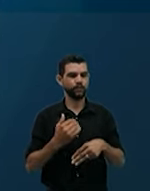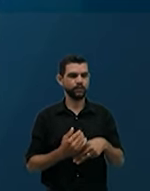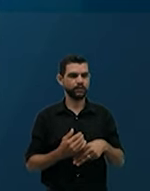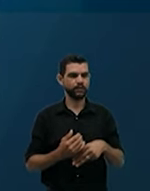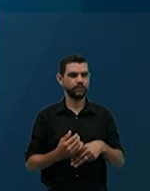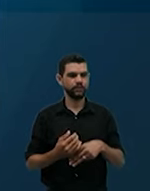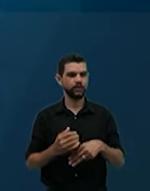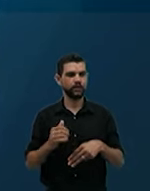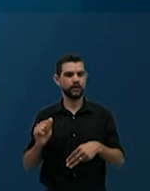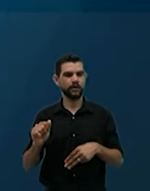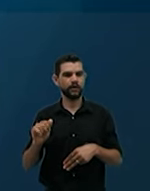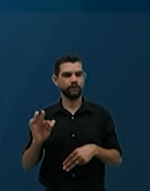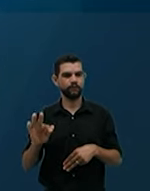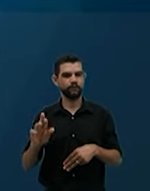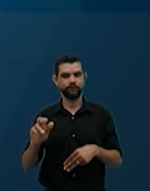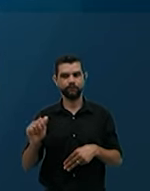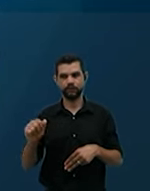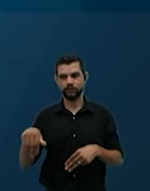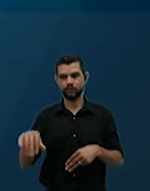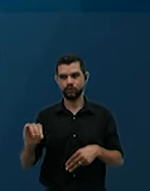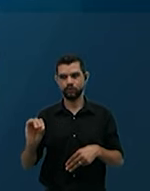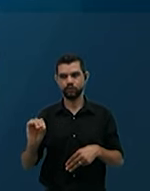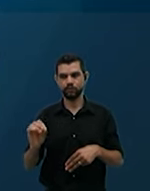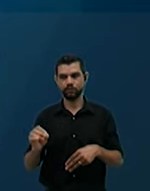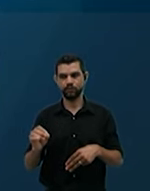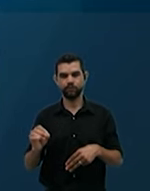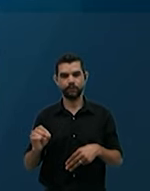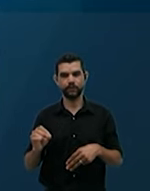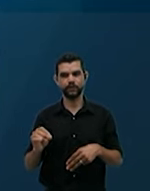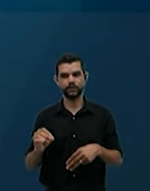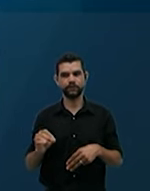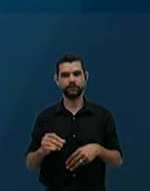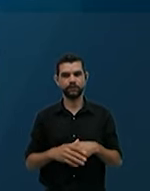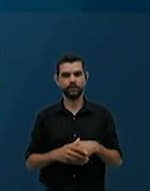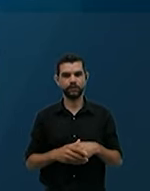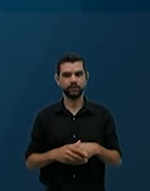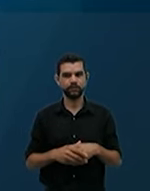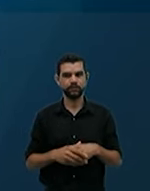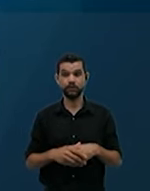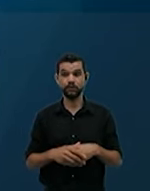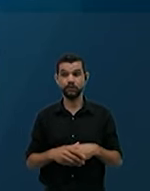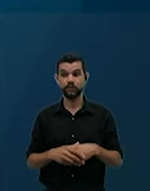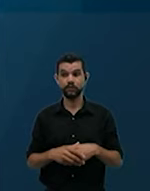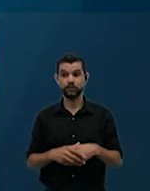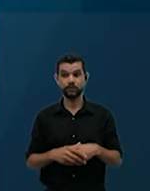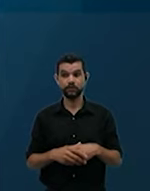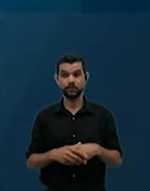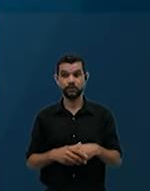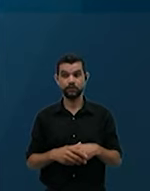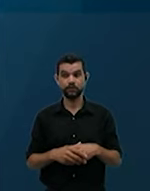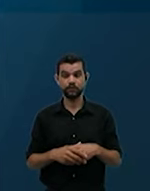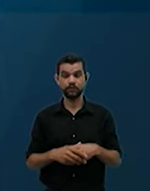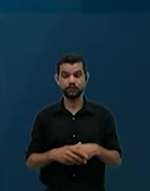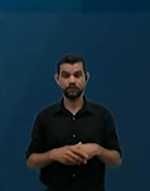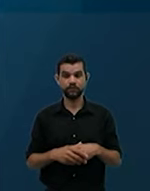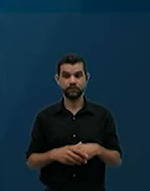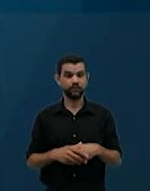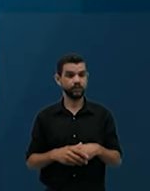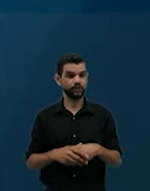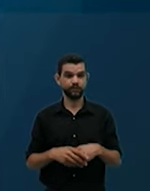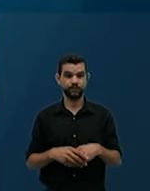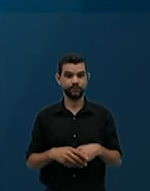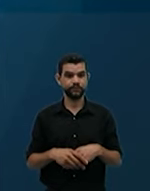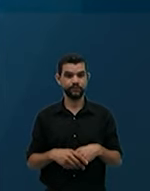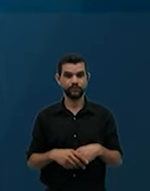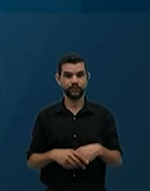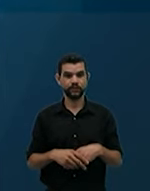Falcão e Regina Helena Costa. Vencidos os ministros Paulo Sérgio Domingues, Teodoro Silva